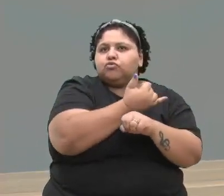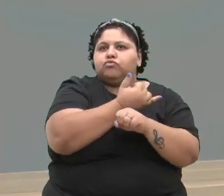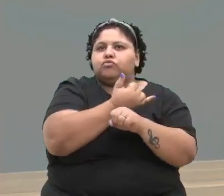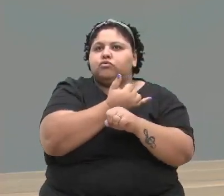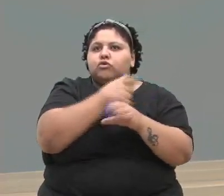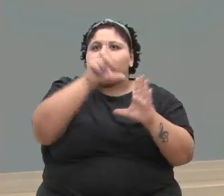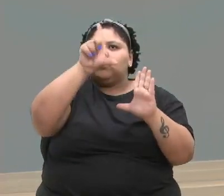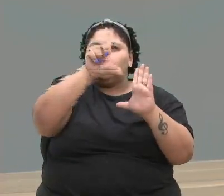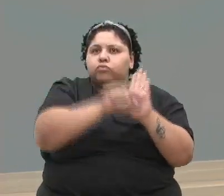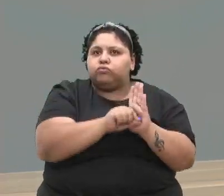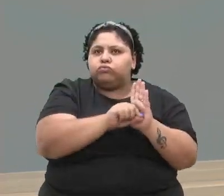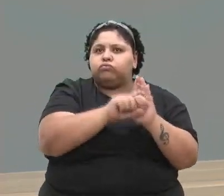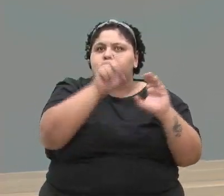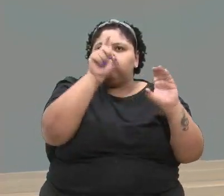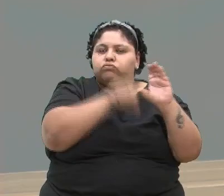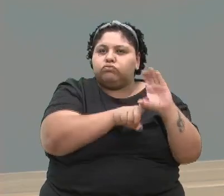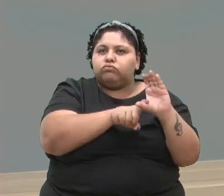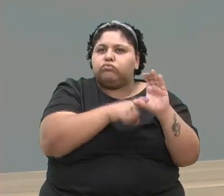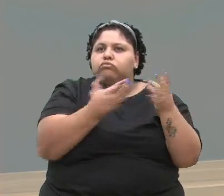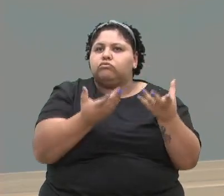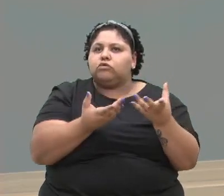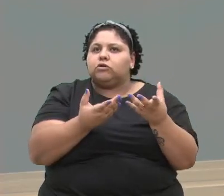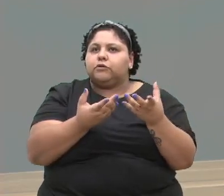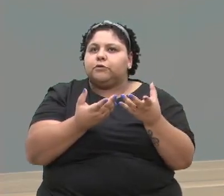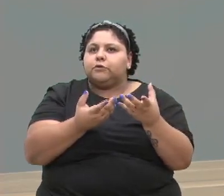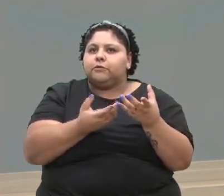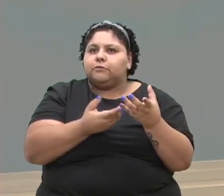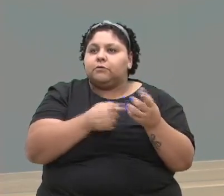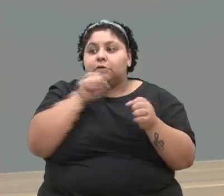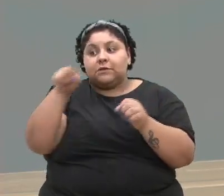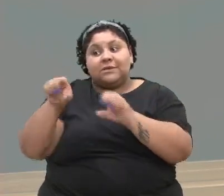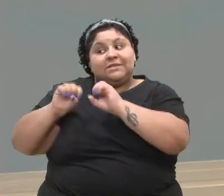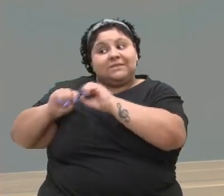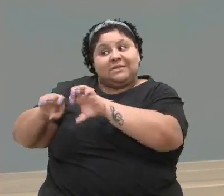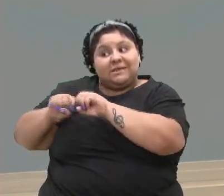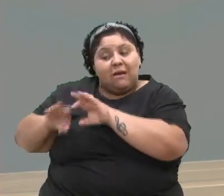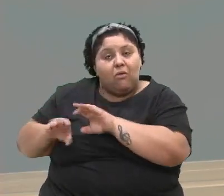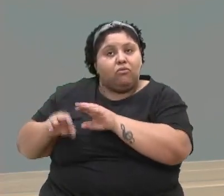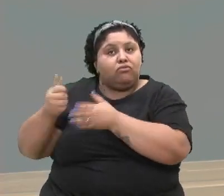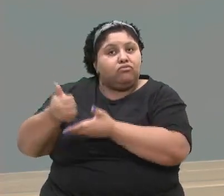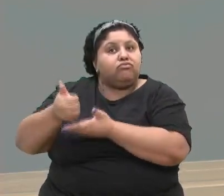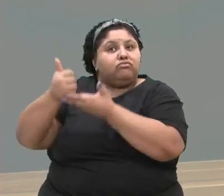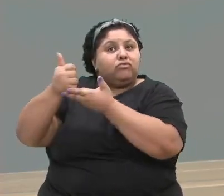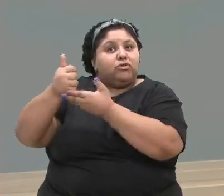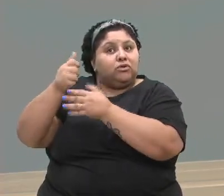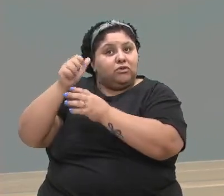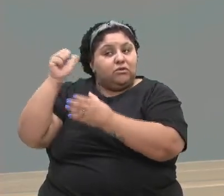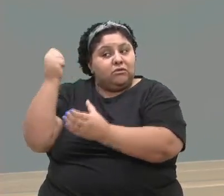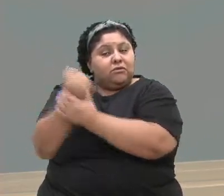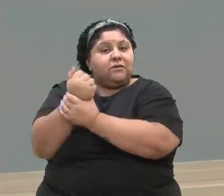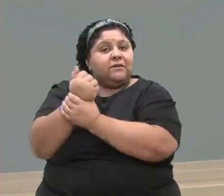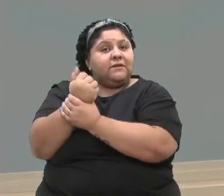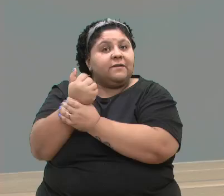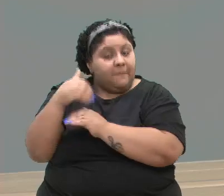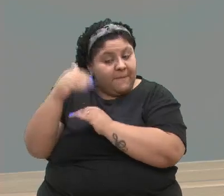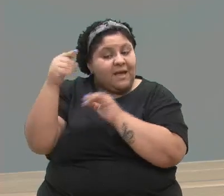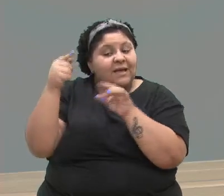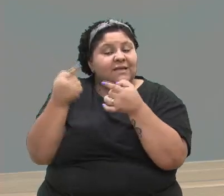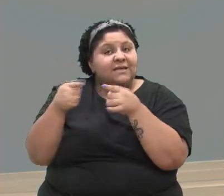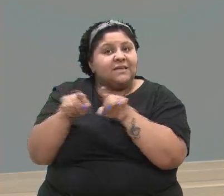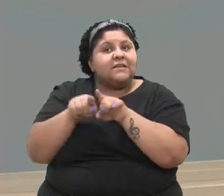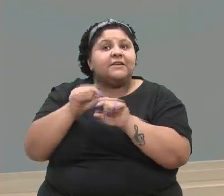amortização de juros do que investindo em saúde, educação, assistência, segurança. E mais, quem